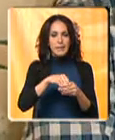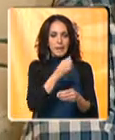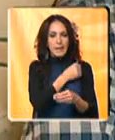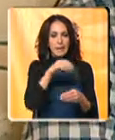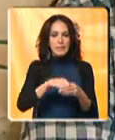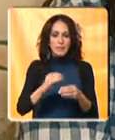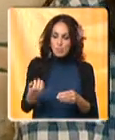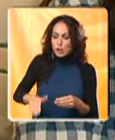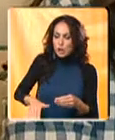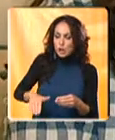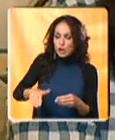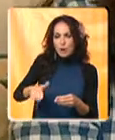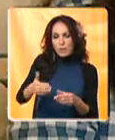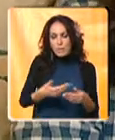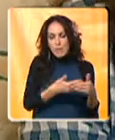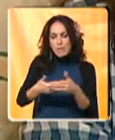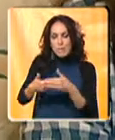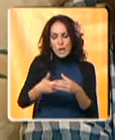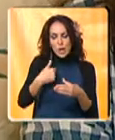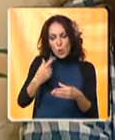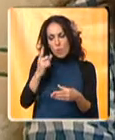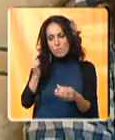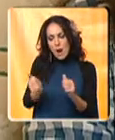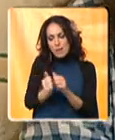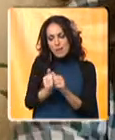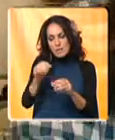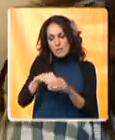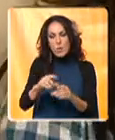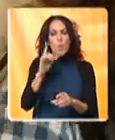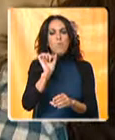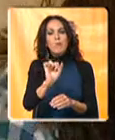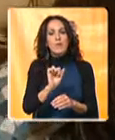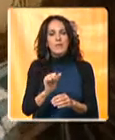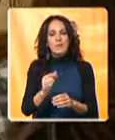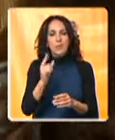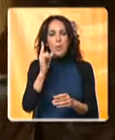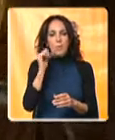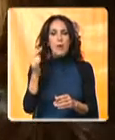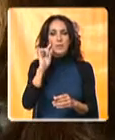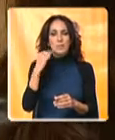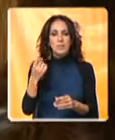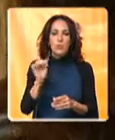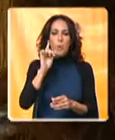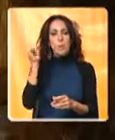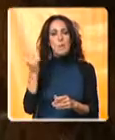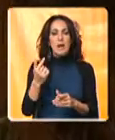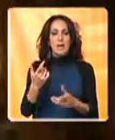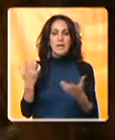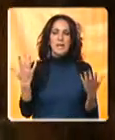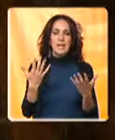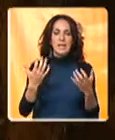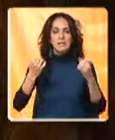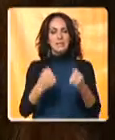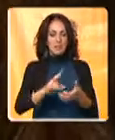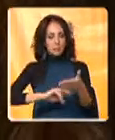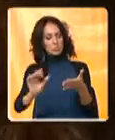Vivo desde pequenino. Desde bebê? Desde bebê. E que pai é o Sérgio? Ele é especial, porque ele não é daqueles pais que se sentam e